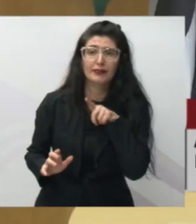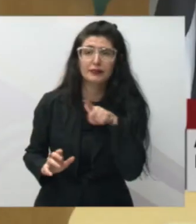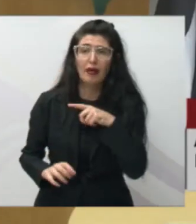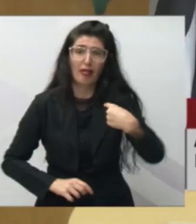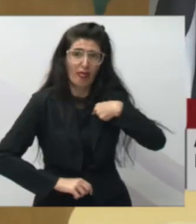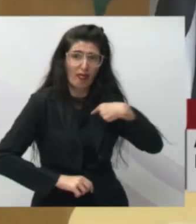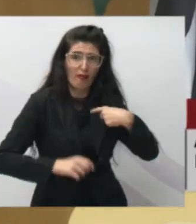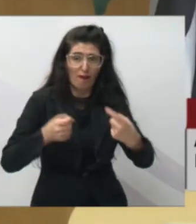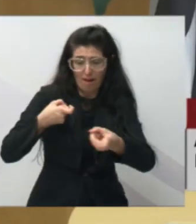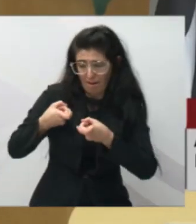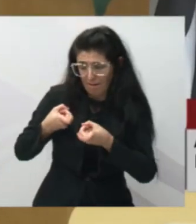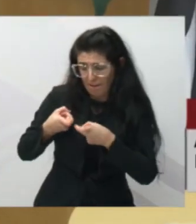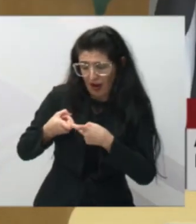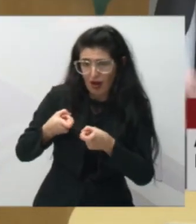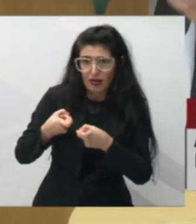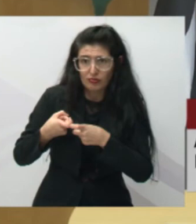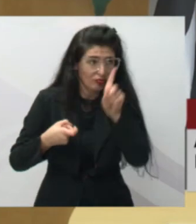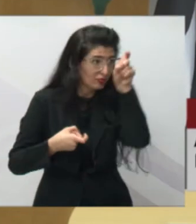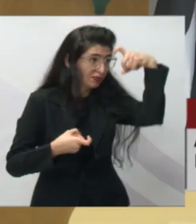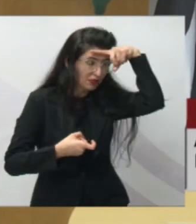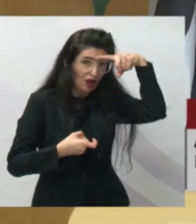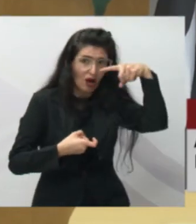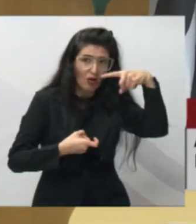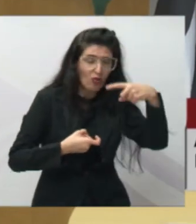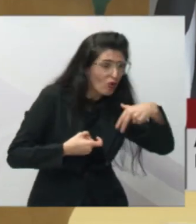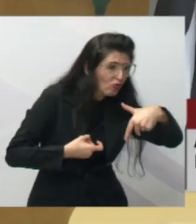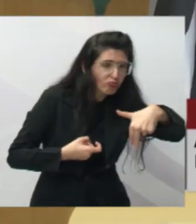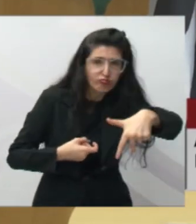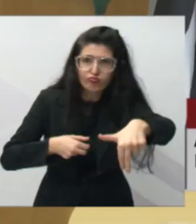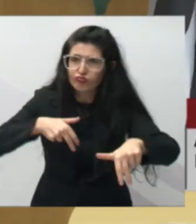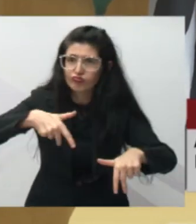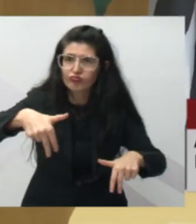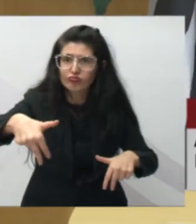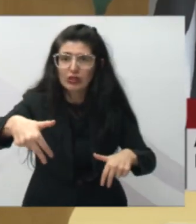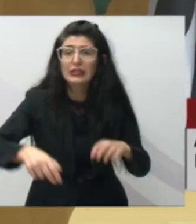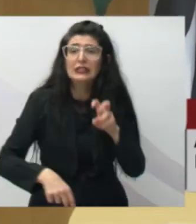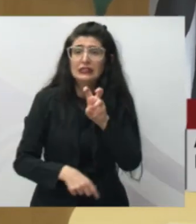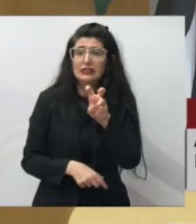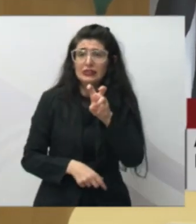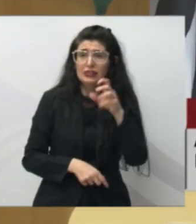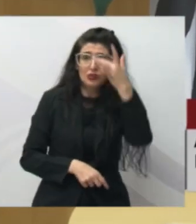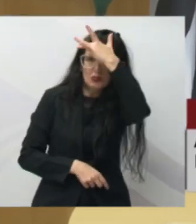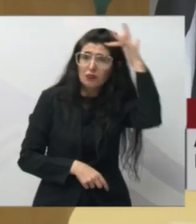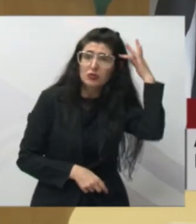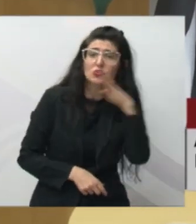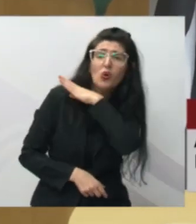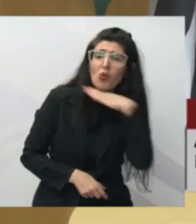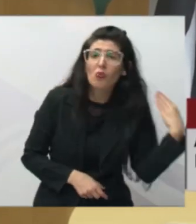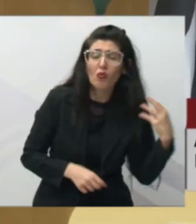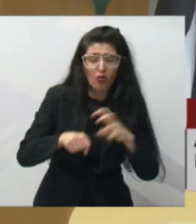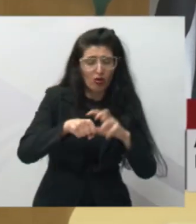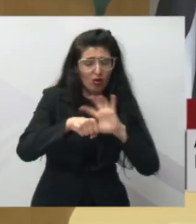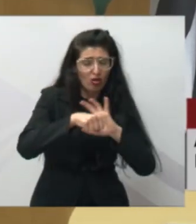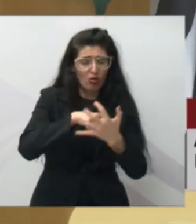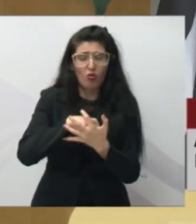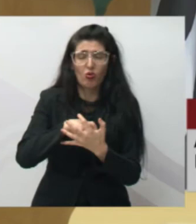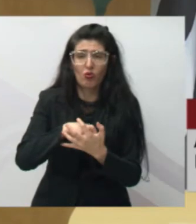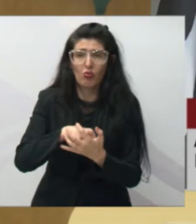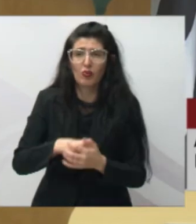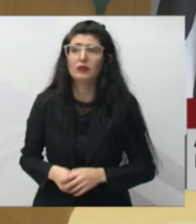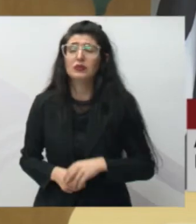hospitais, vejo os movimentos e volto a repetir, 5 óbitos por Covid-19 nos últimos 2 meses